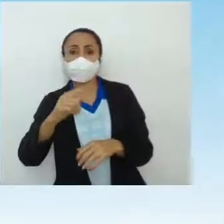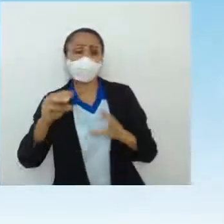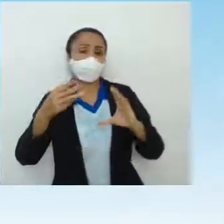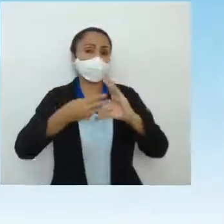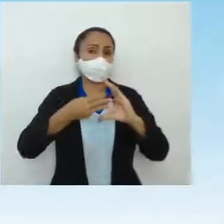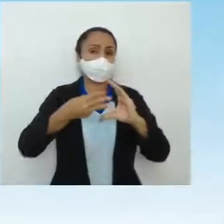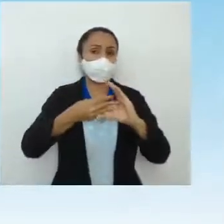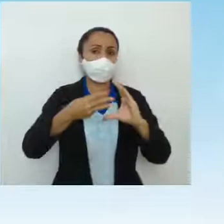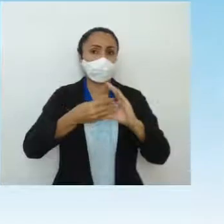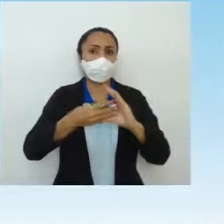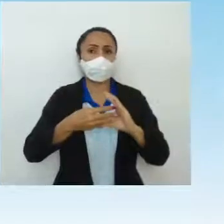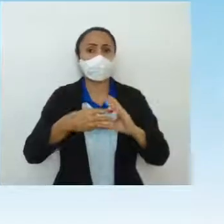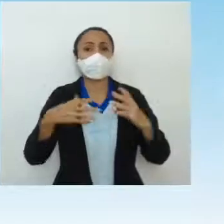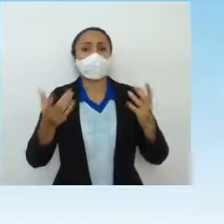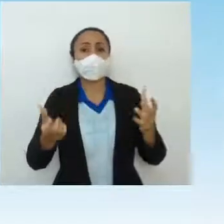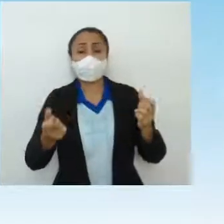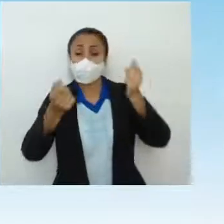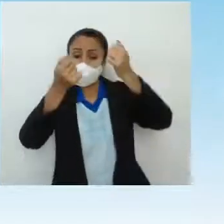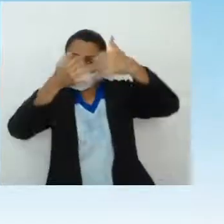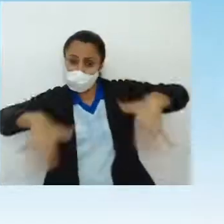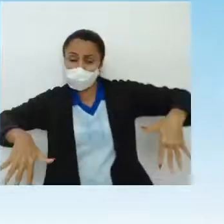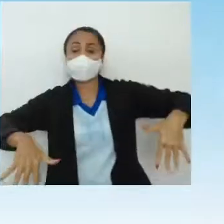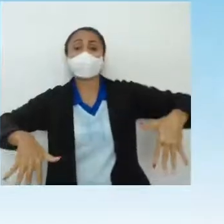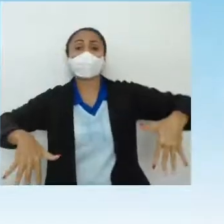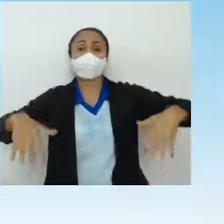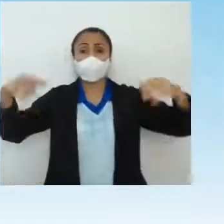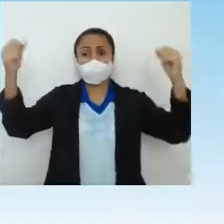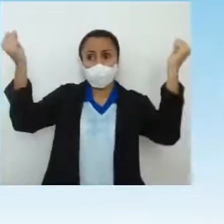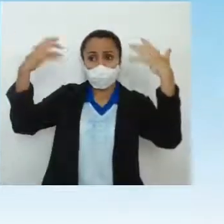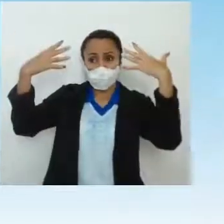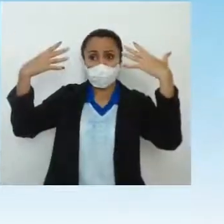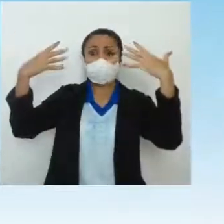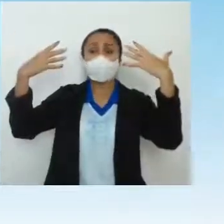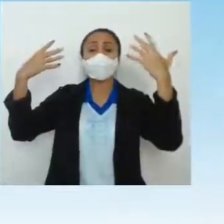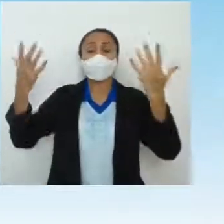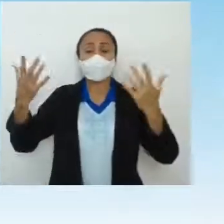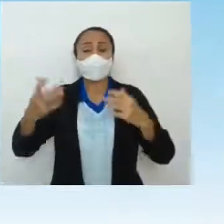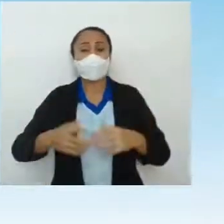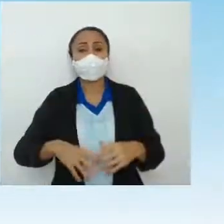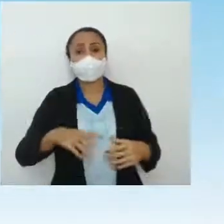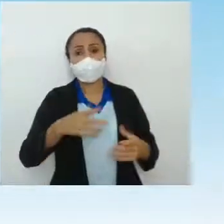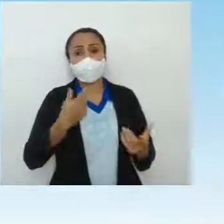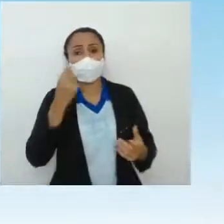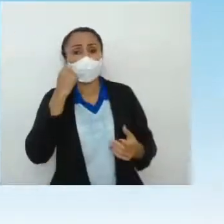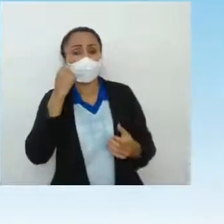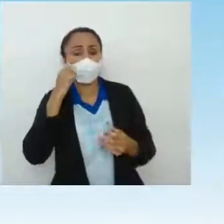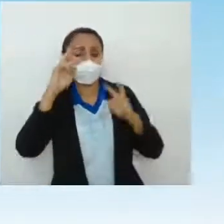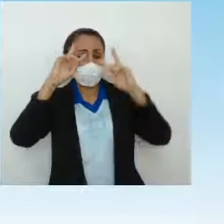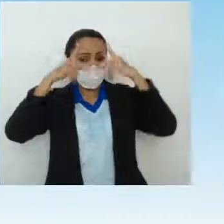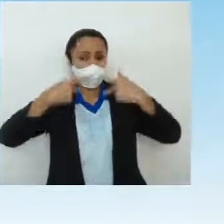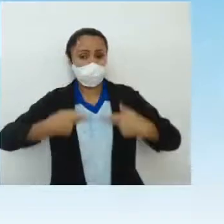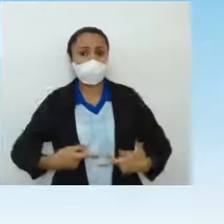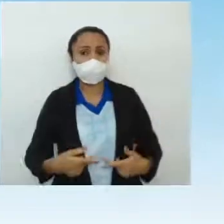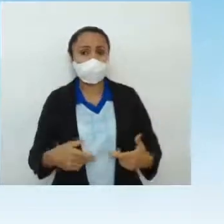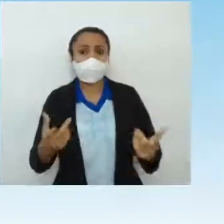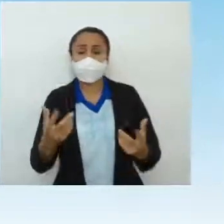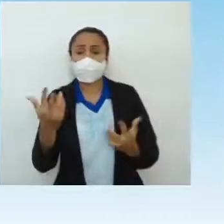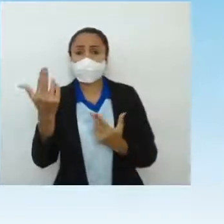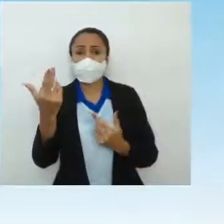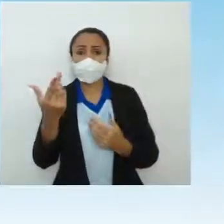fotossensíveis lesadas pelo excesso de luz. O olho humano ele é, na verdade, uma máquina